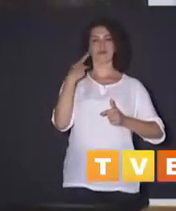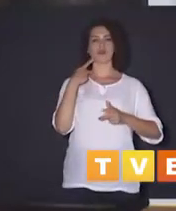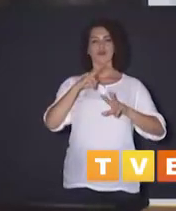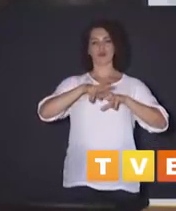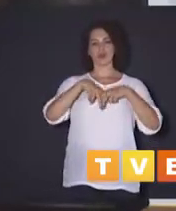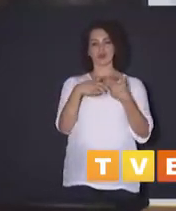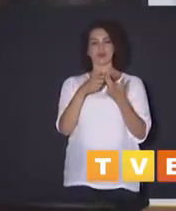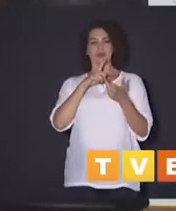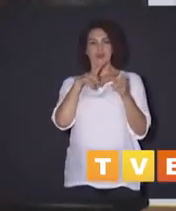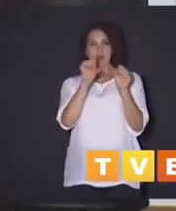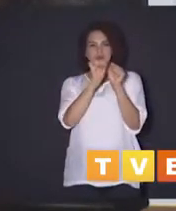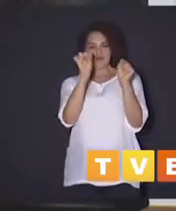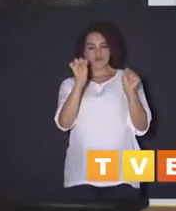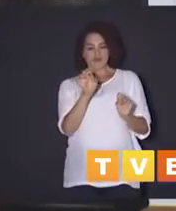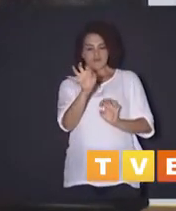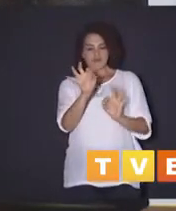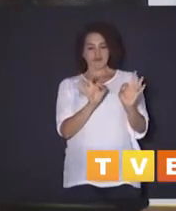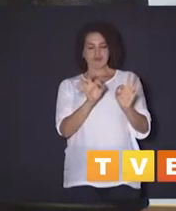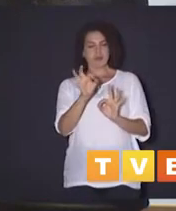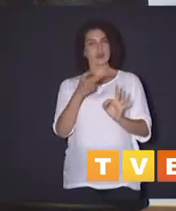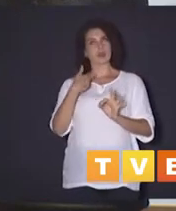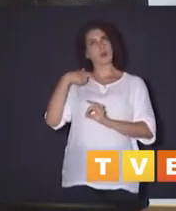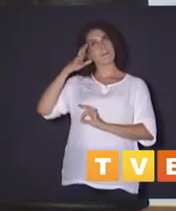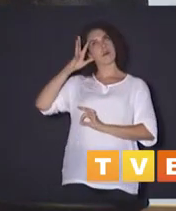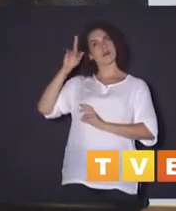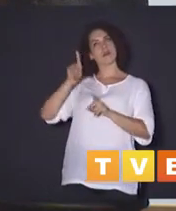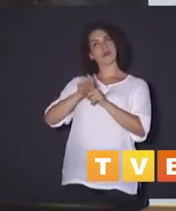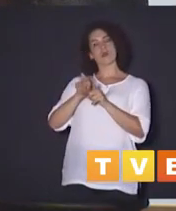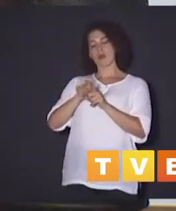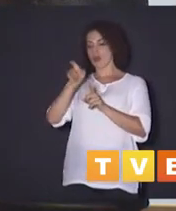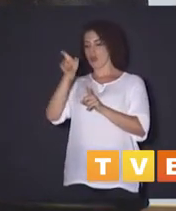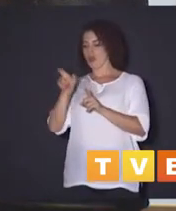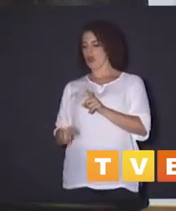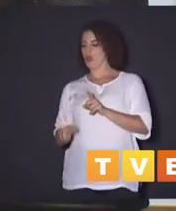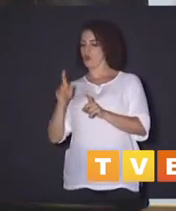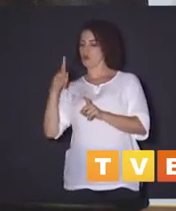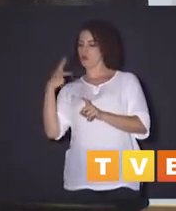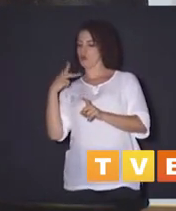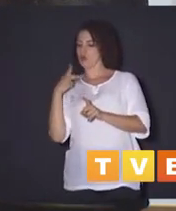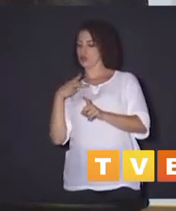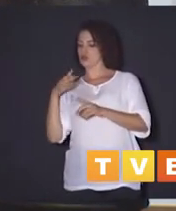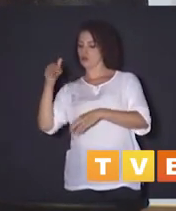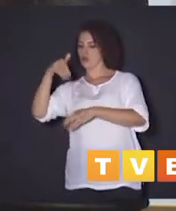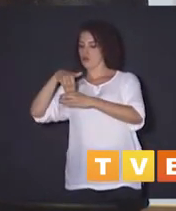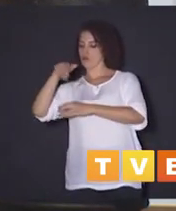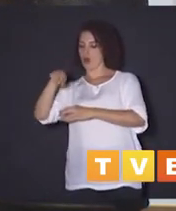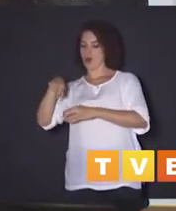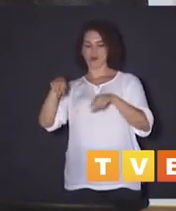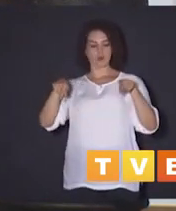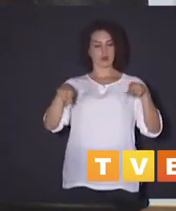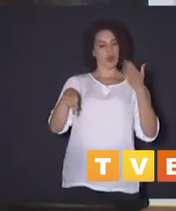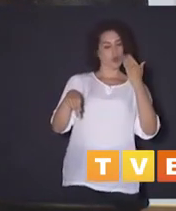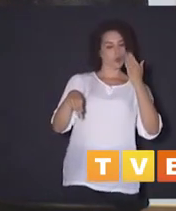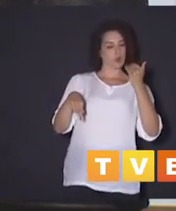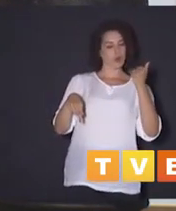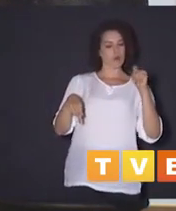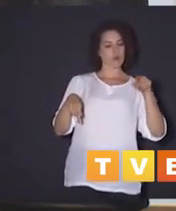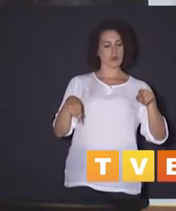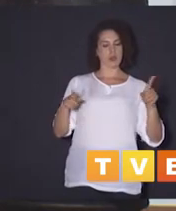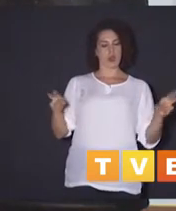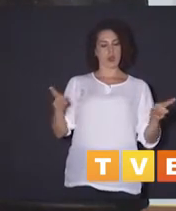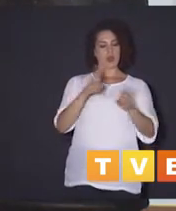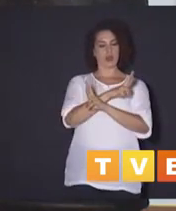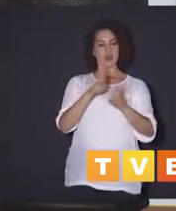trás e eu também pra pensando aqui nessa relação do político que nós colocamos no poder e da comida que nós colocamos na mesa uma coisa está